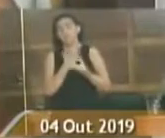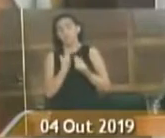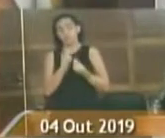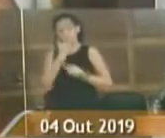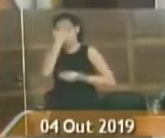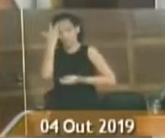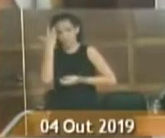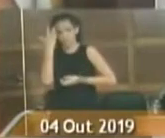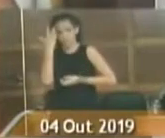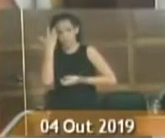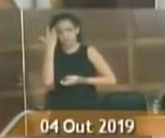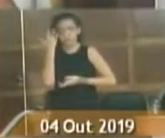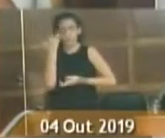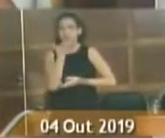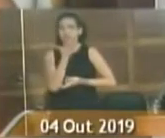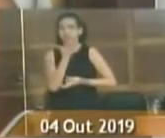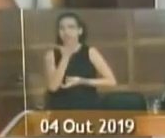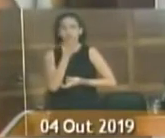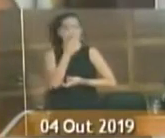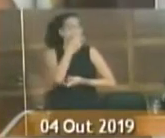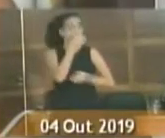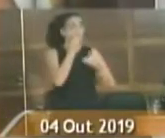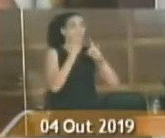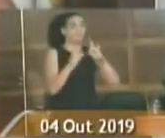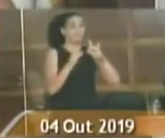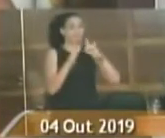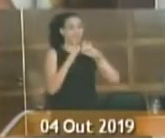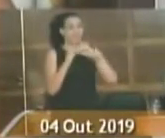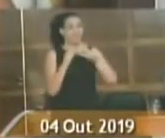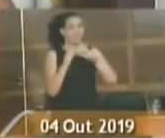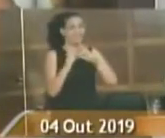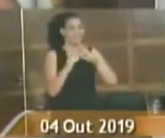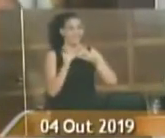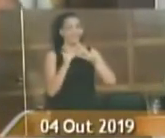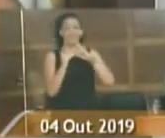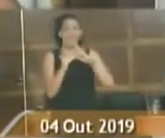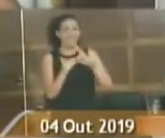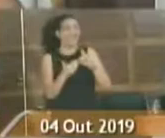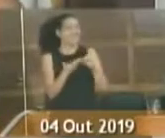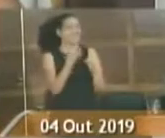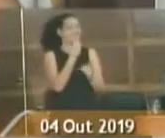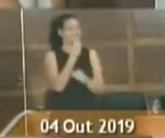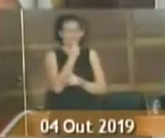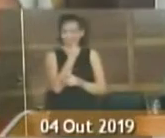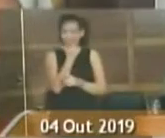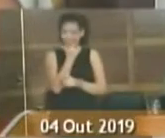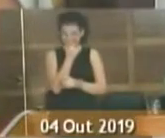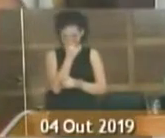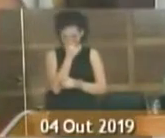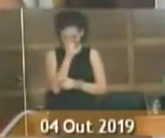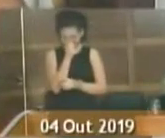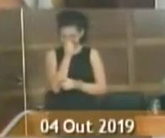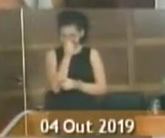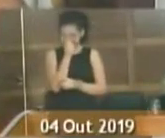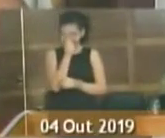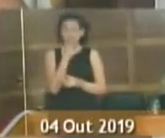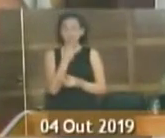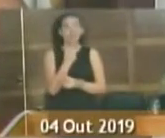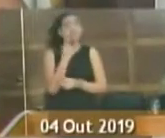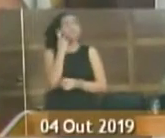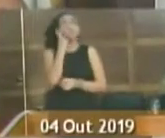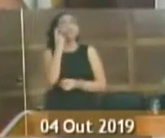pessoas que são vegetarianas, veganas, que não consomem carne animal, por entenderem que isso seria